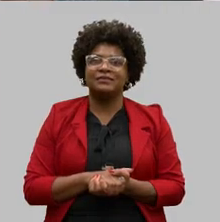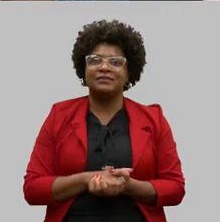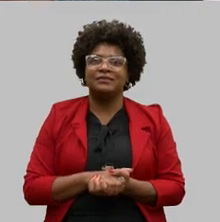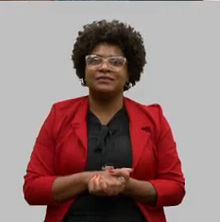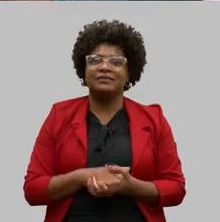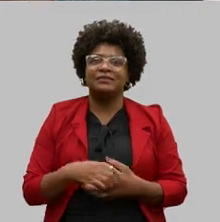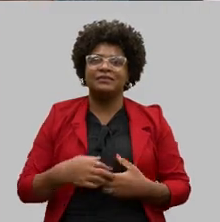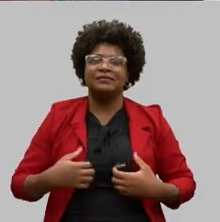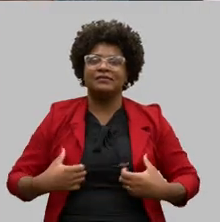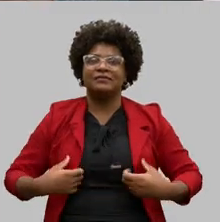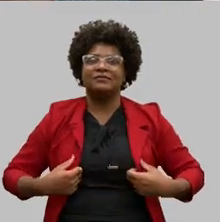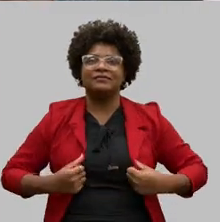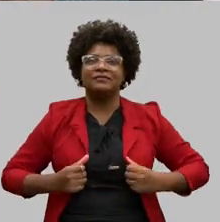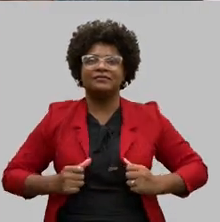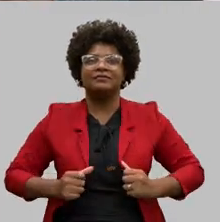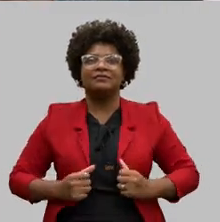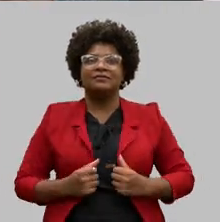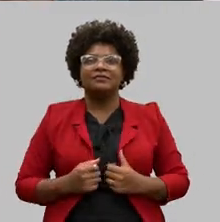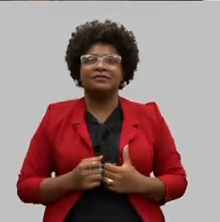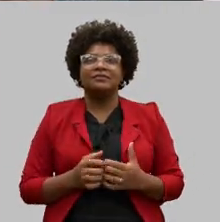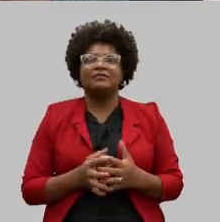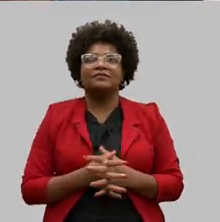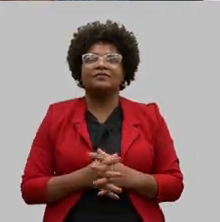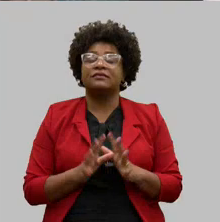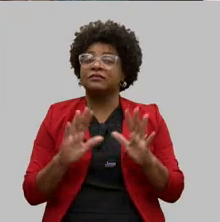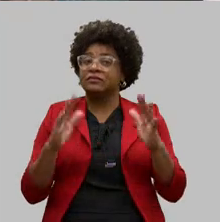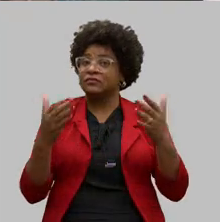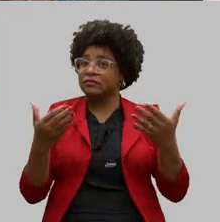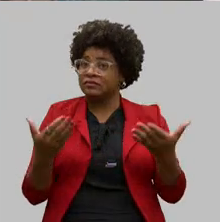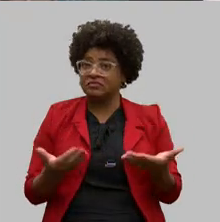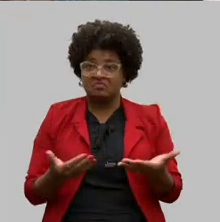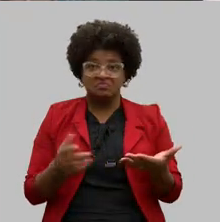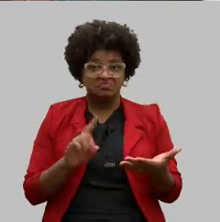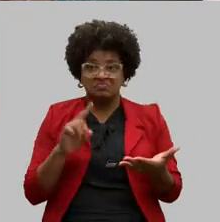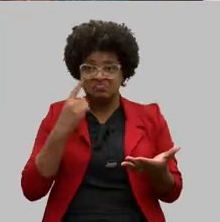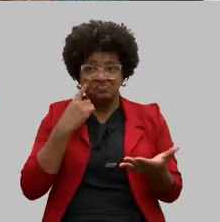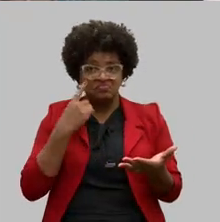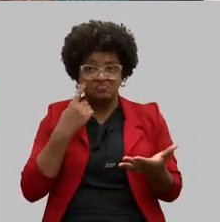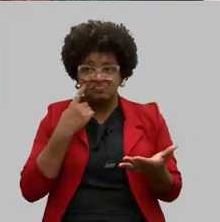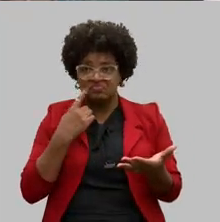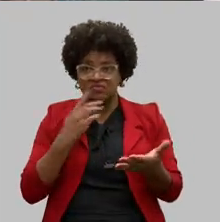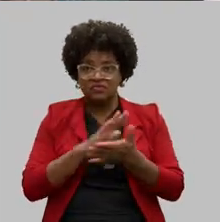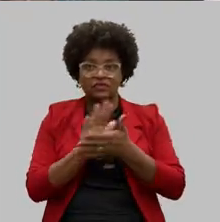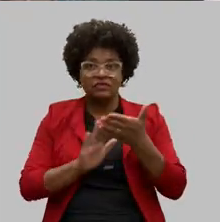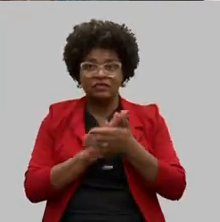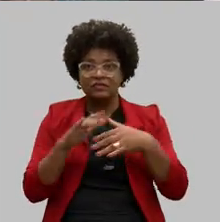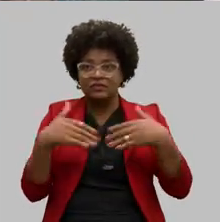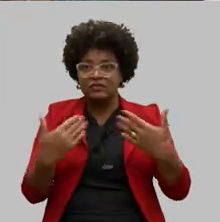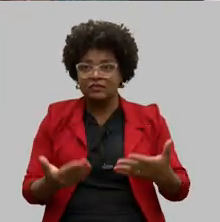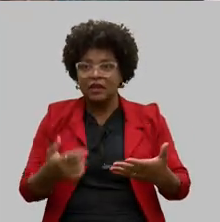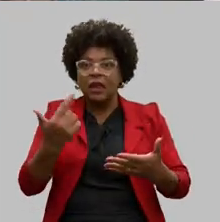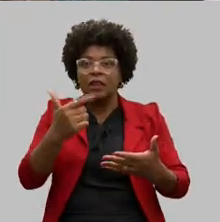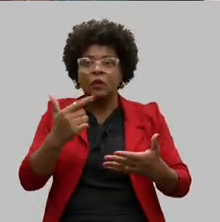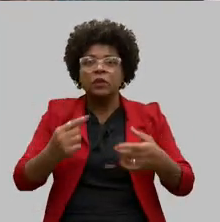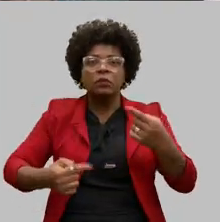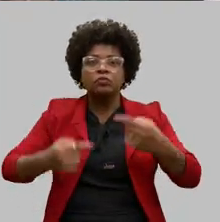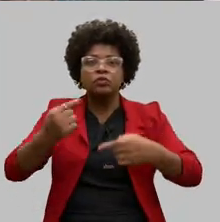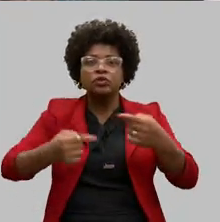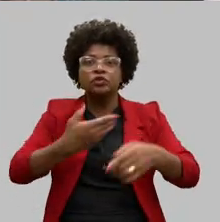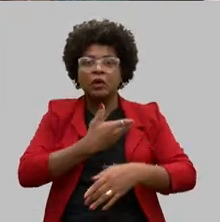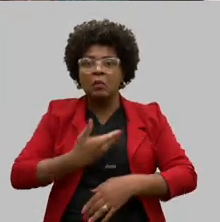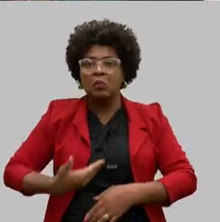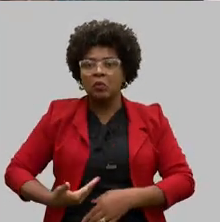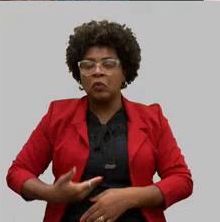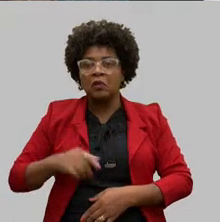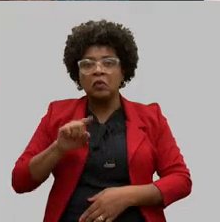pú e hoje não se vê nada disso não se vê nenhuma política pública e nesse